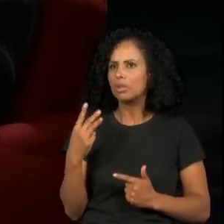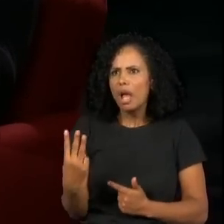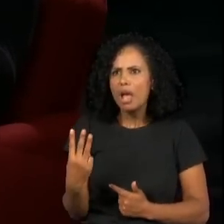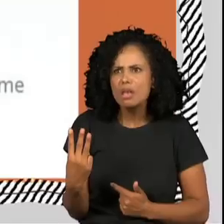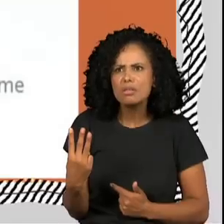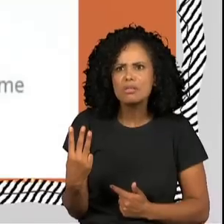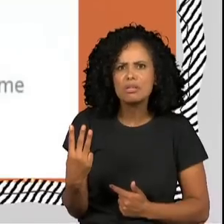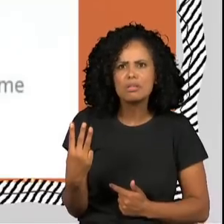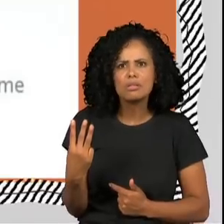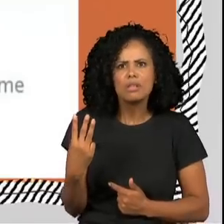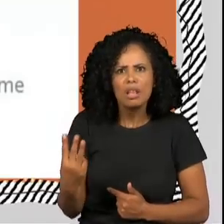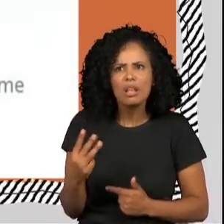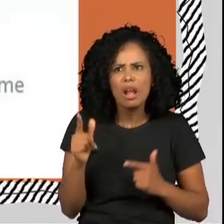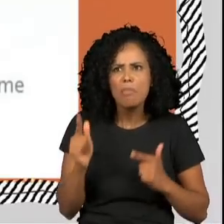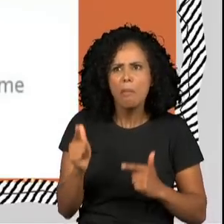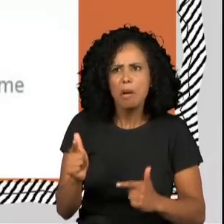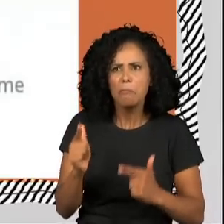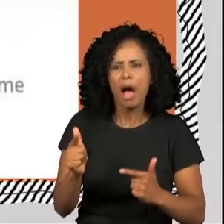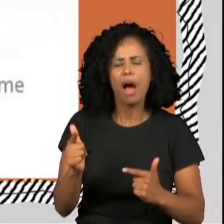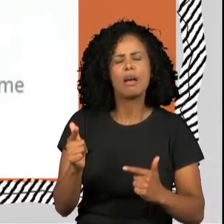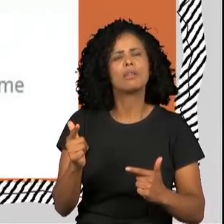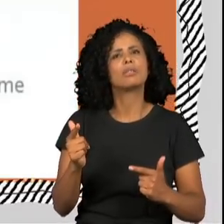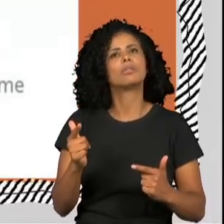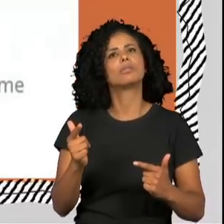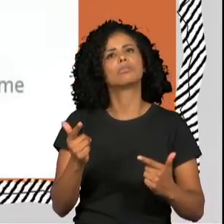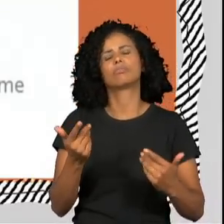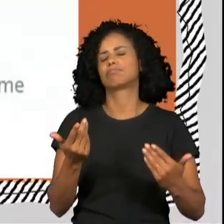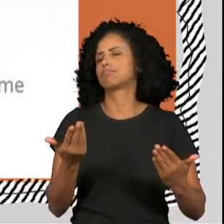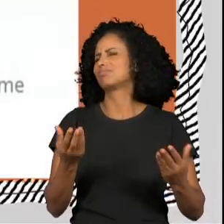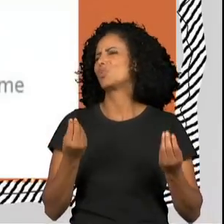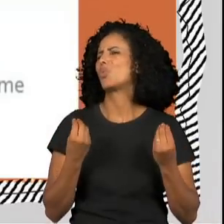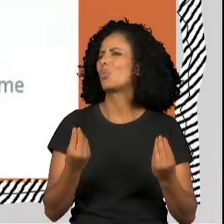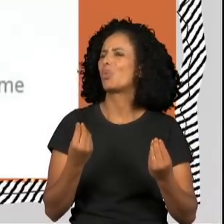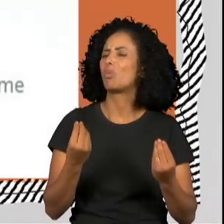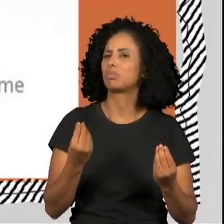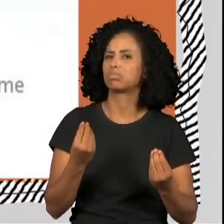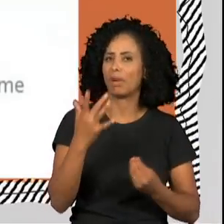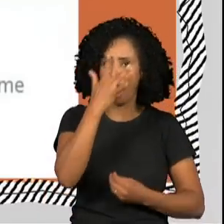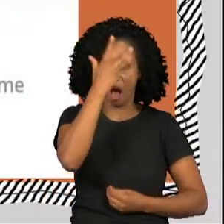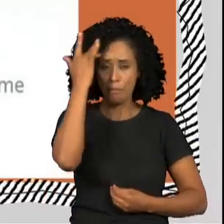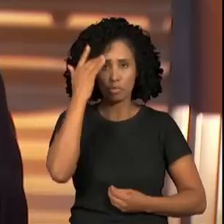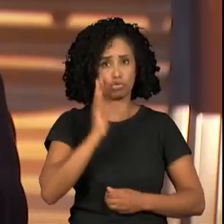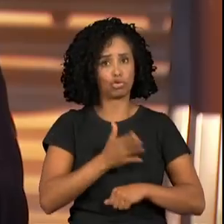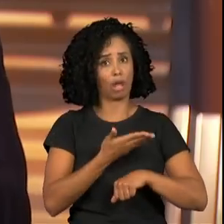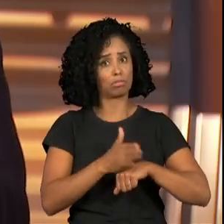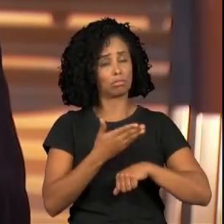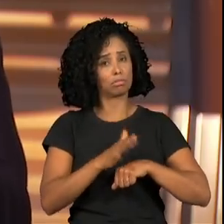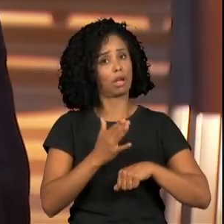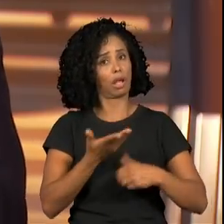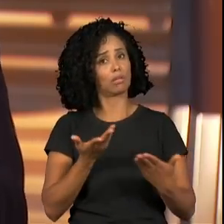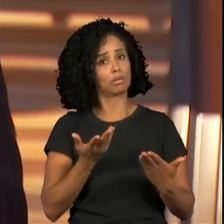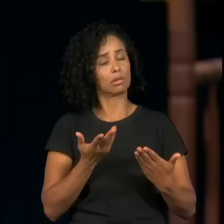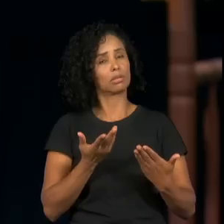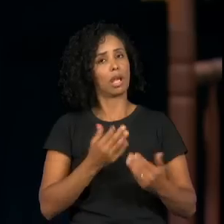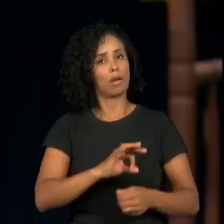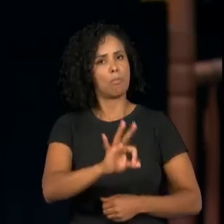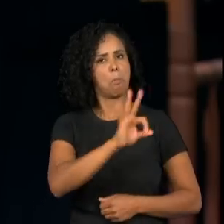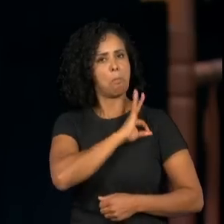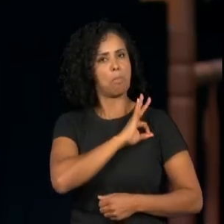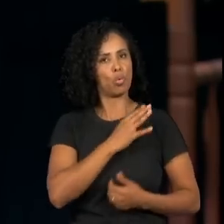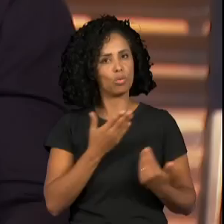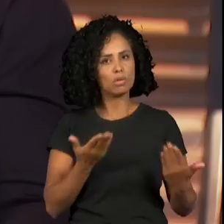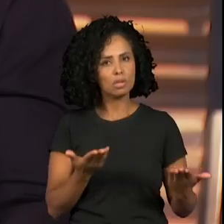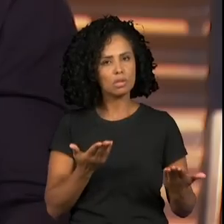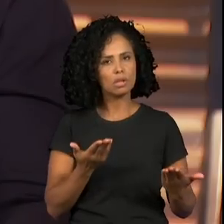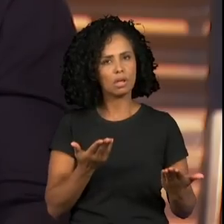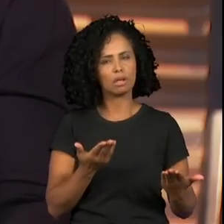3. De uma pessoa que tem, teoricamente, um treinamento, uma qualificação para andar armado, que é um militar. Porque às vezes as